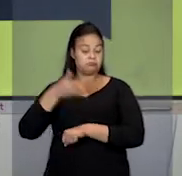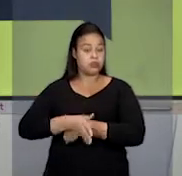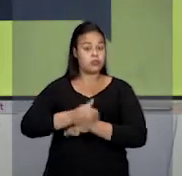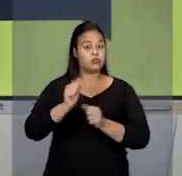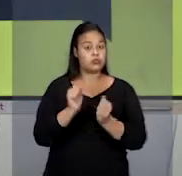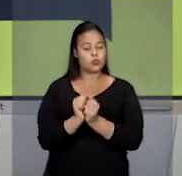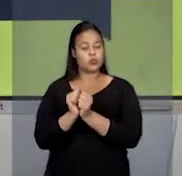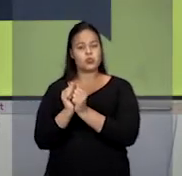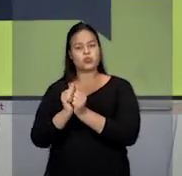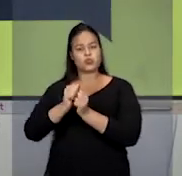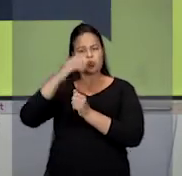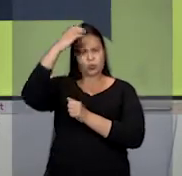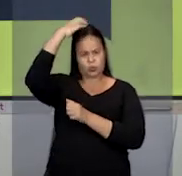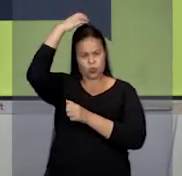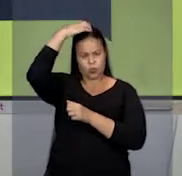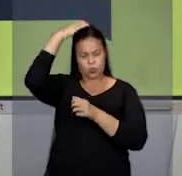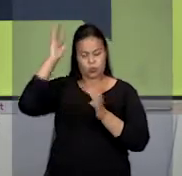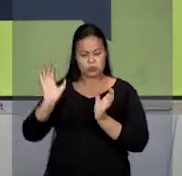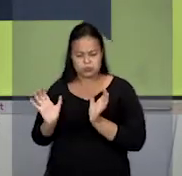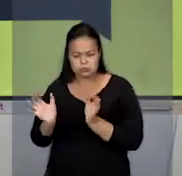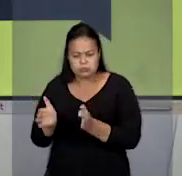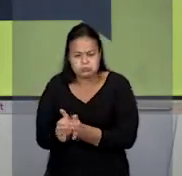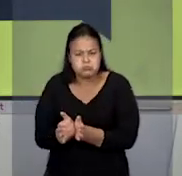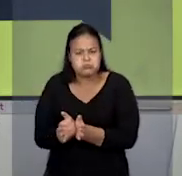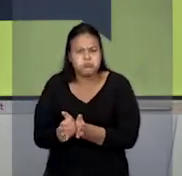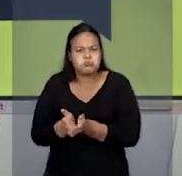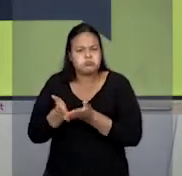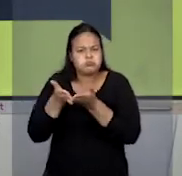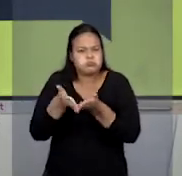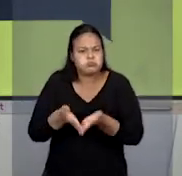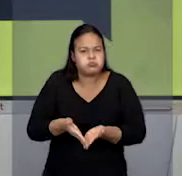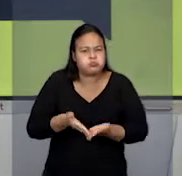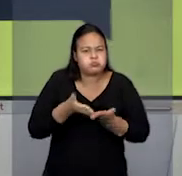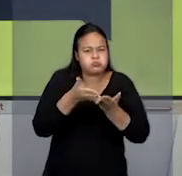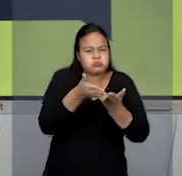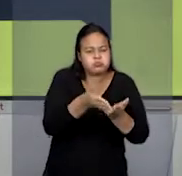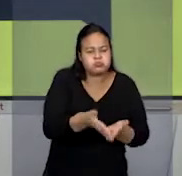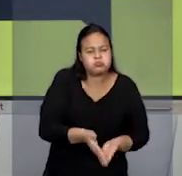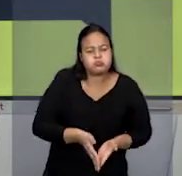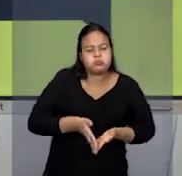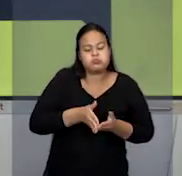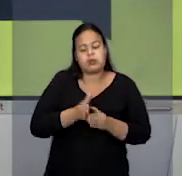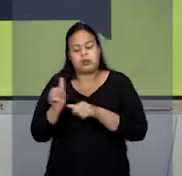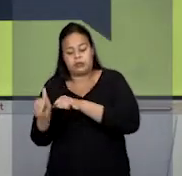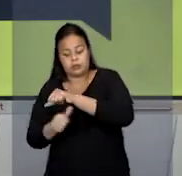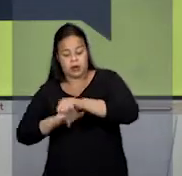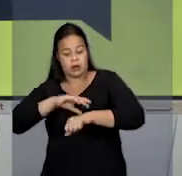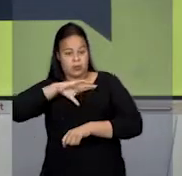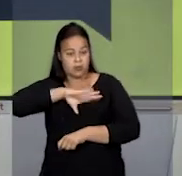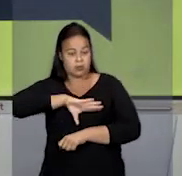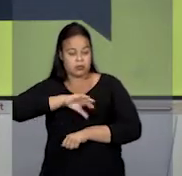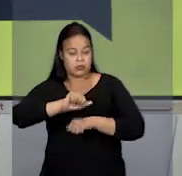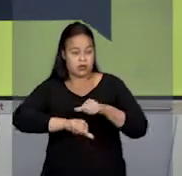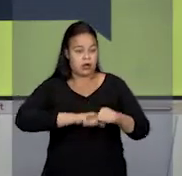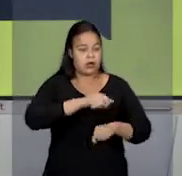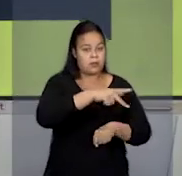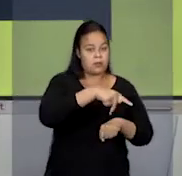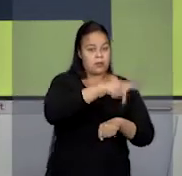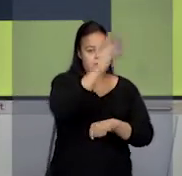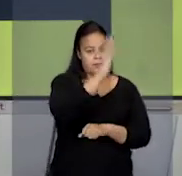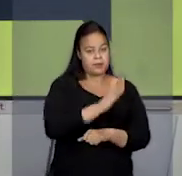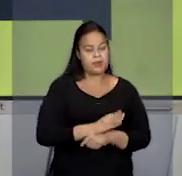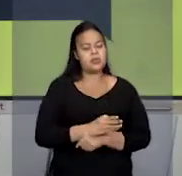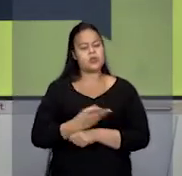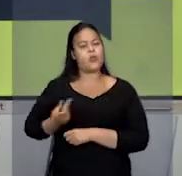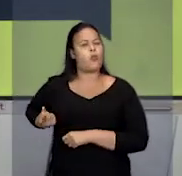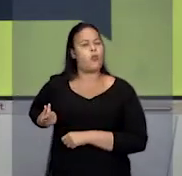toda a corte, naquela transição que a gente chama de transferência da corte portuguesa para o Brasil, e ele fica aqui por